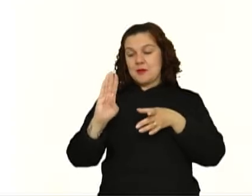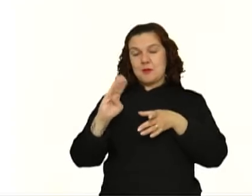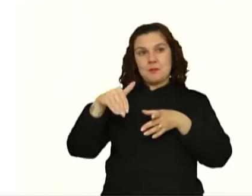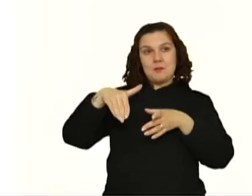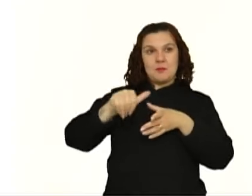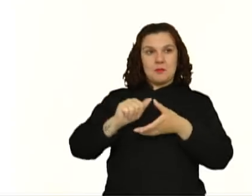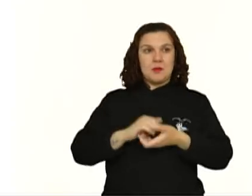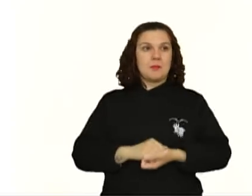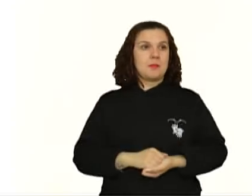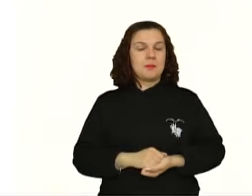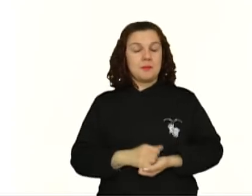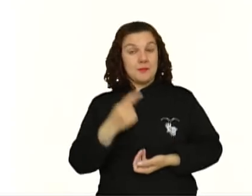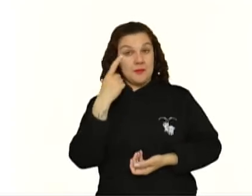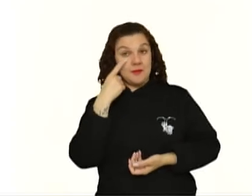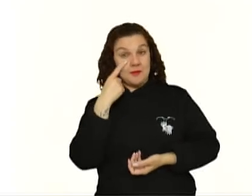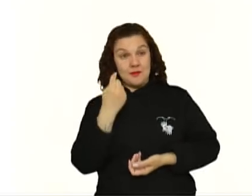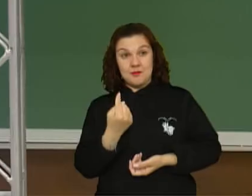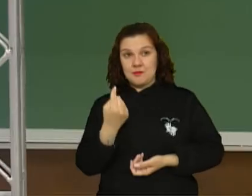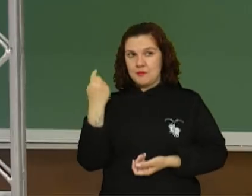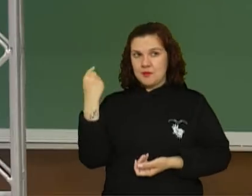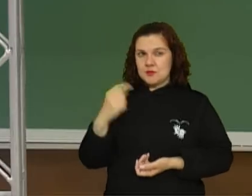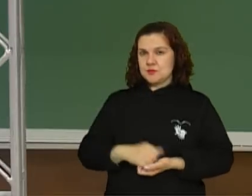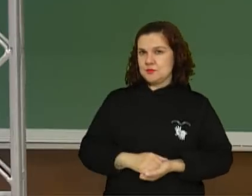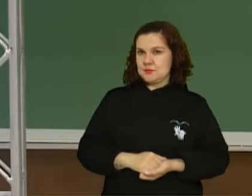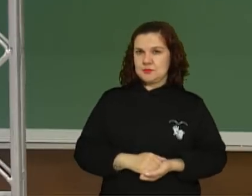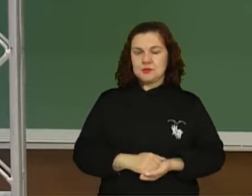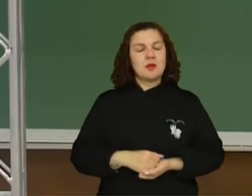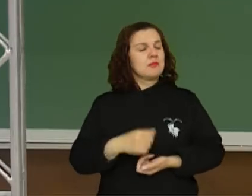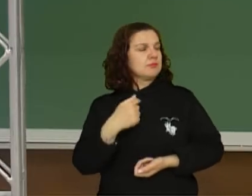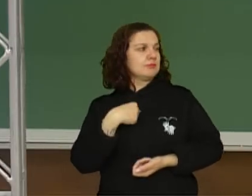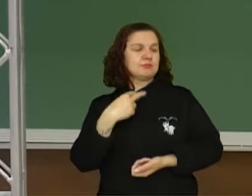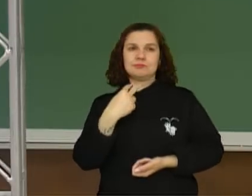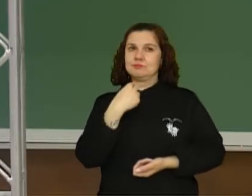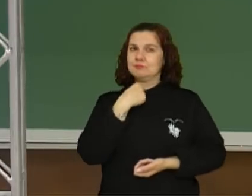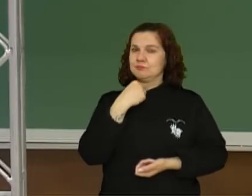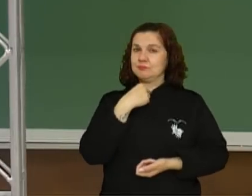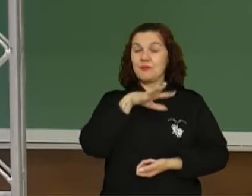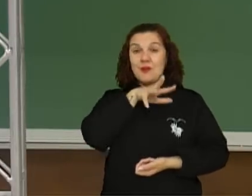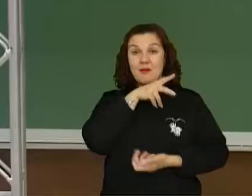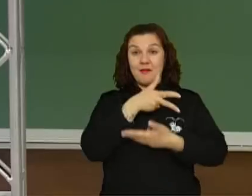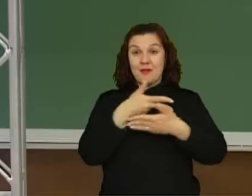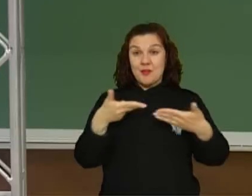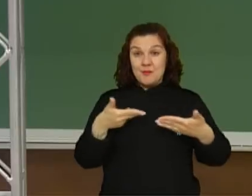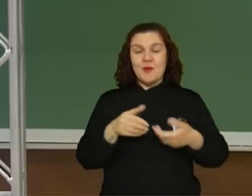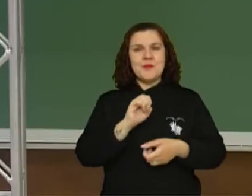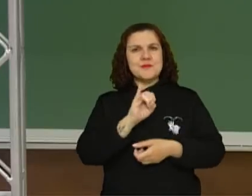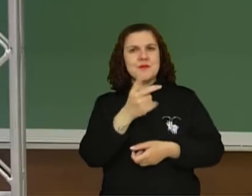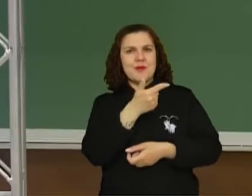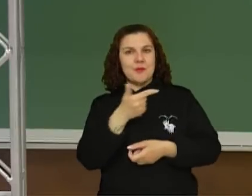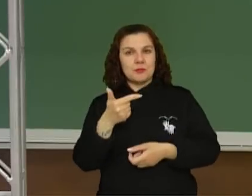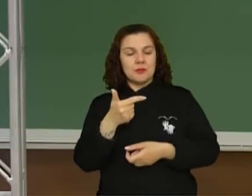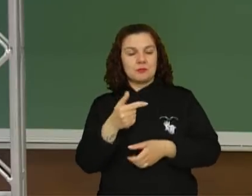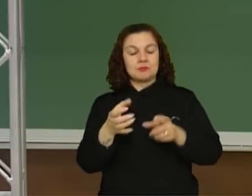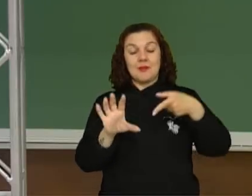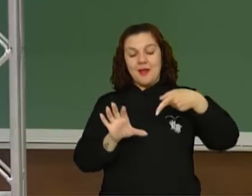IBAMA. Então veja, eu não posso ter um animalzinho silvestre na minha casa se eu não tiver,